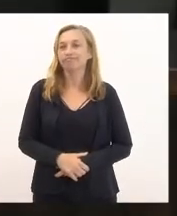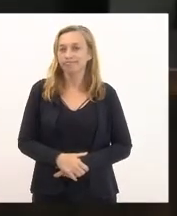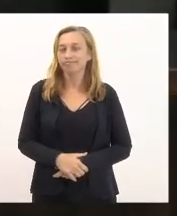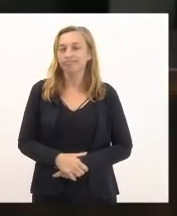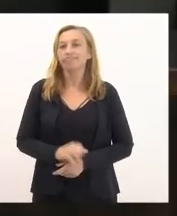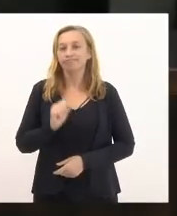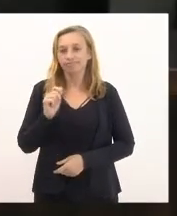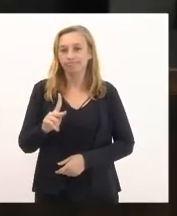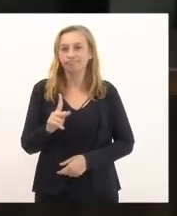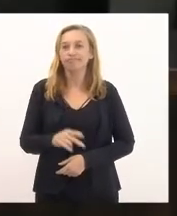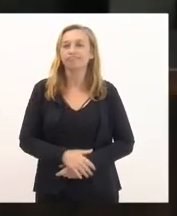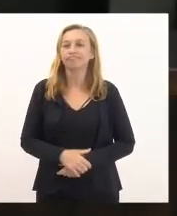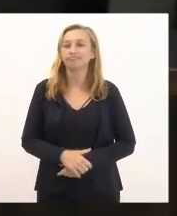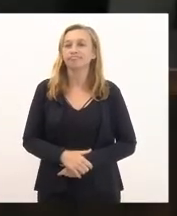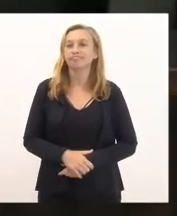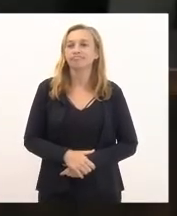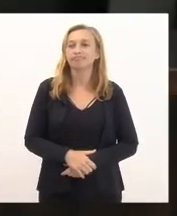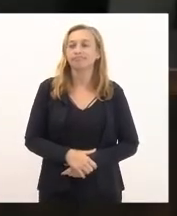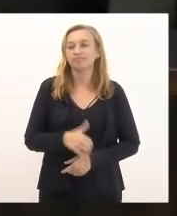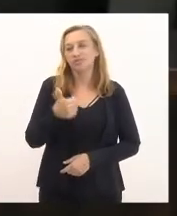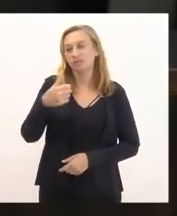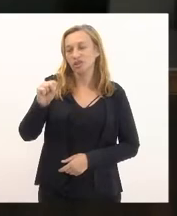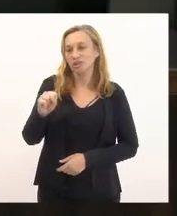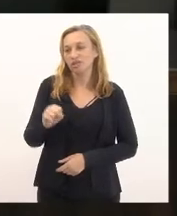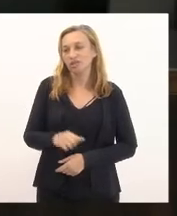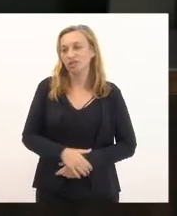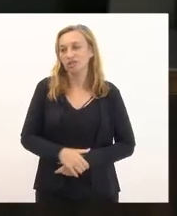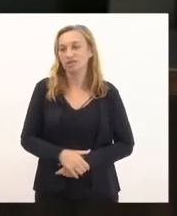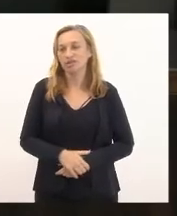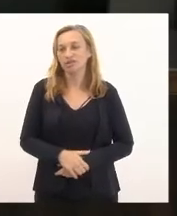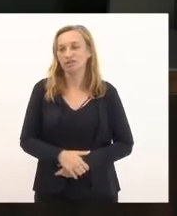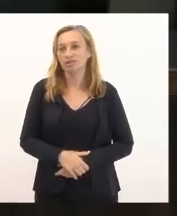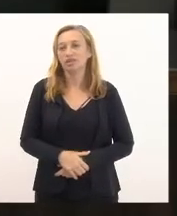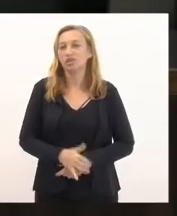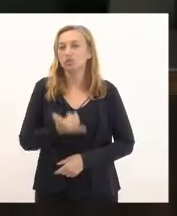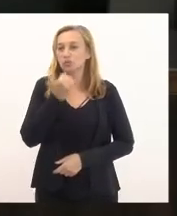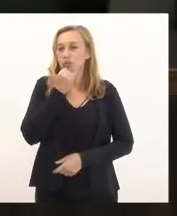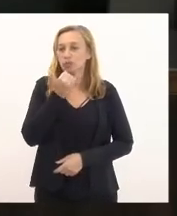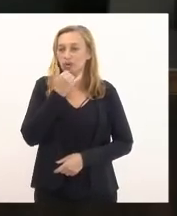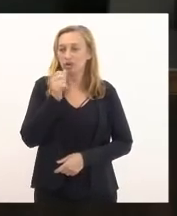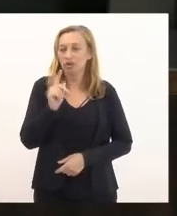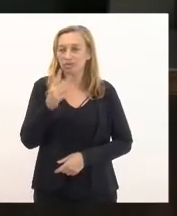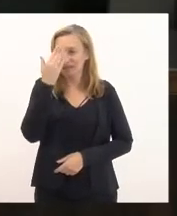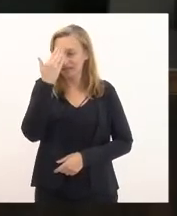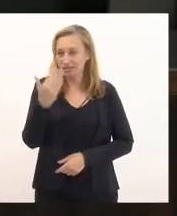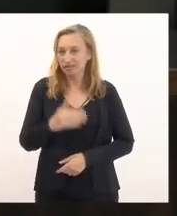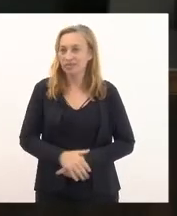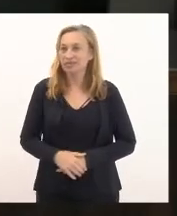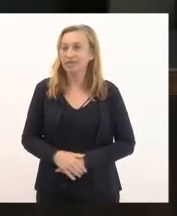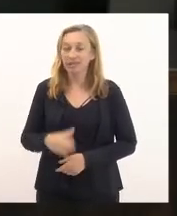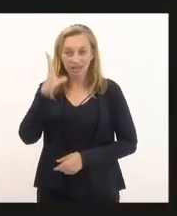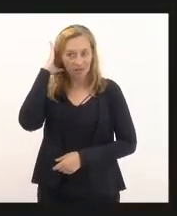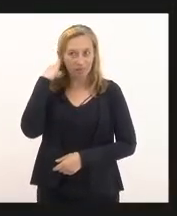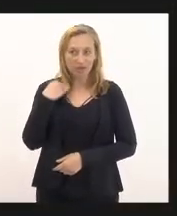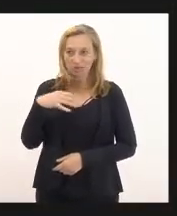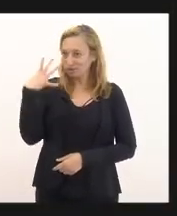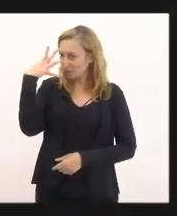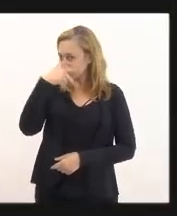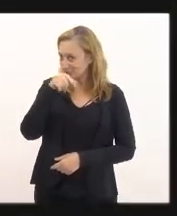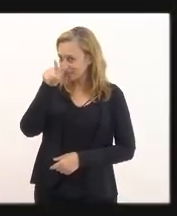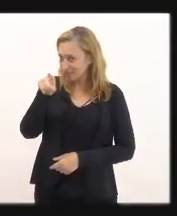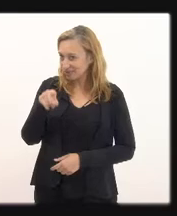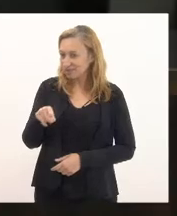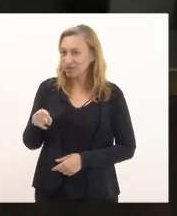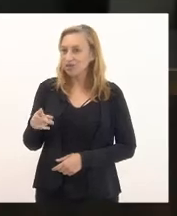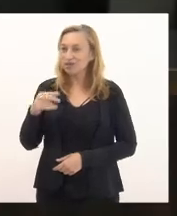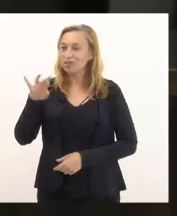625-2019. Ok. É 2018. 625-2018. Ok. Você está com o cabelo bonito. Foi o